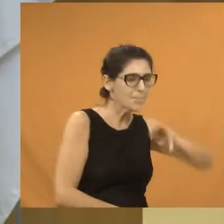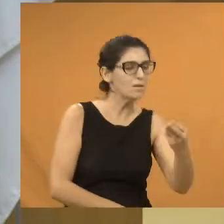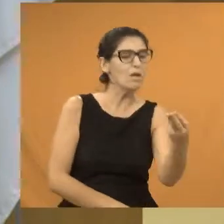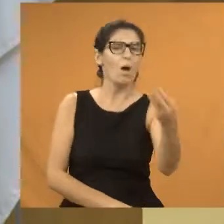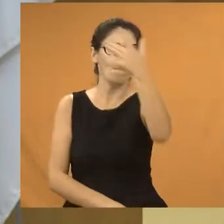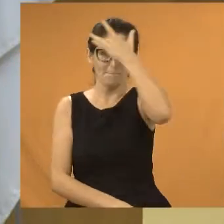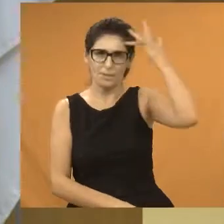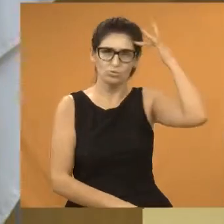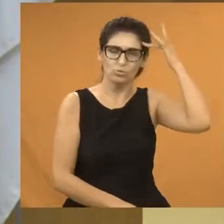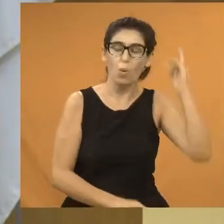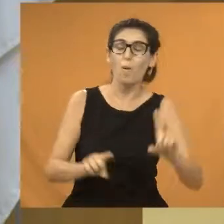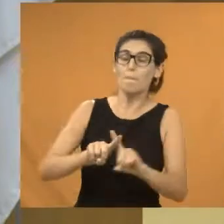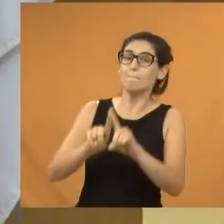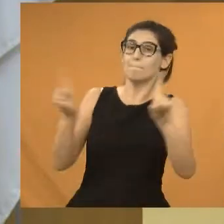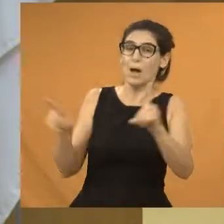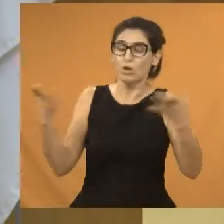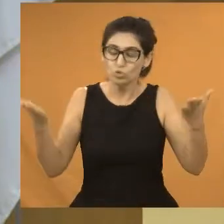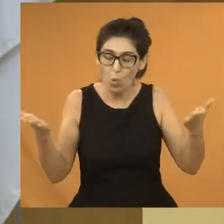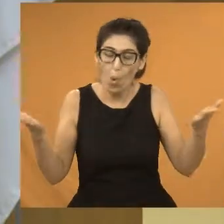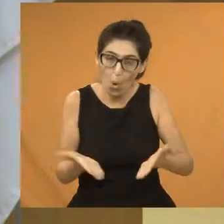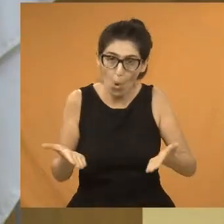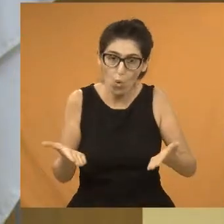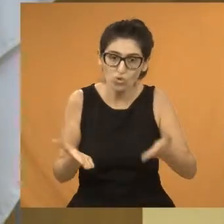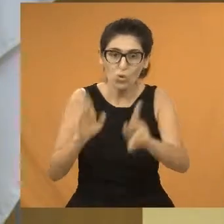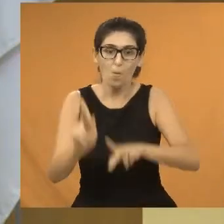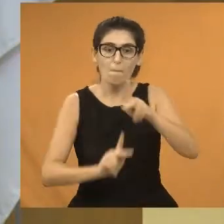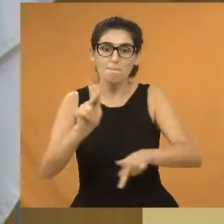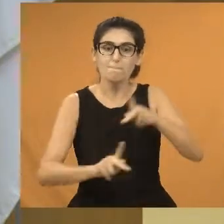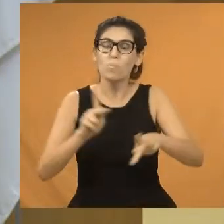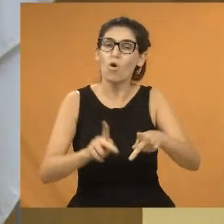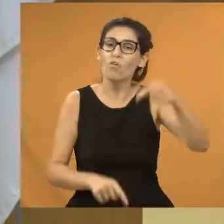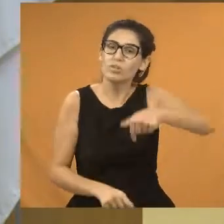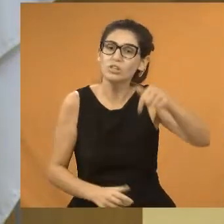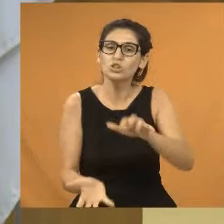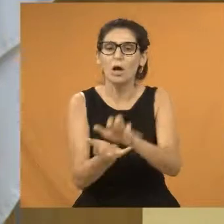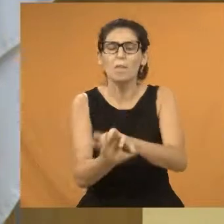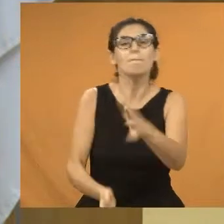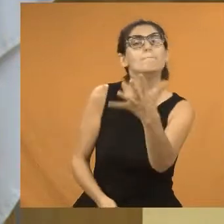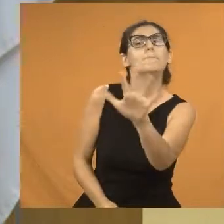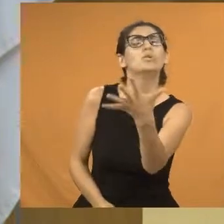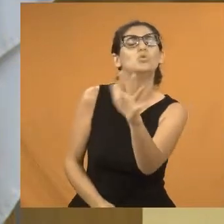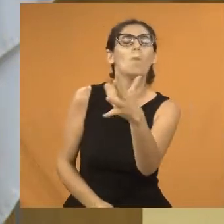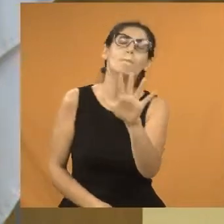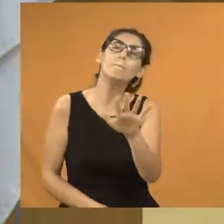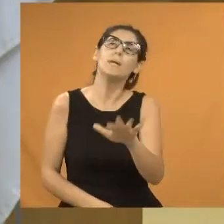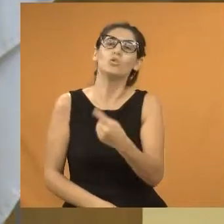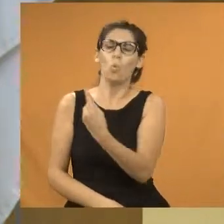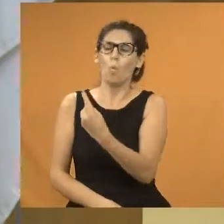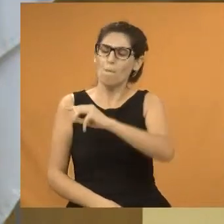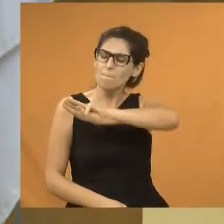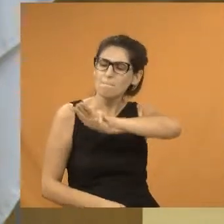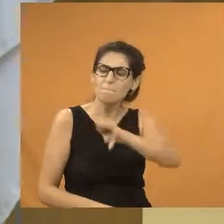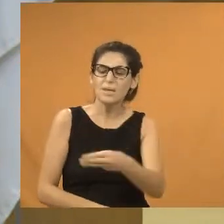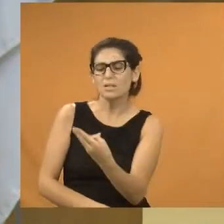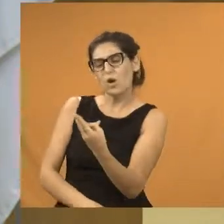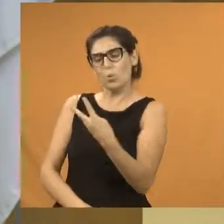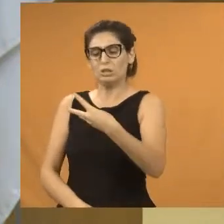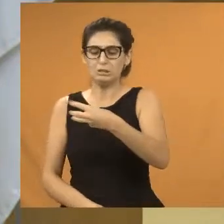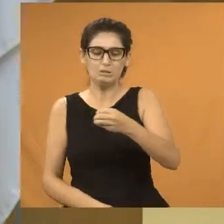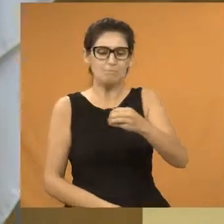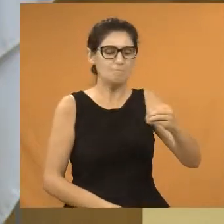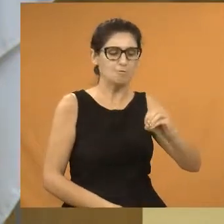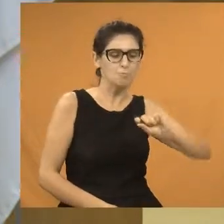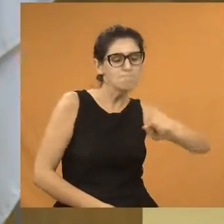que hoje a população dessa nossa região seja em torno aí de pelo menos 1.300.000